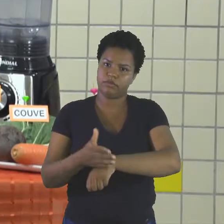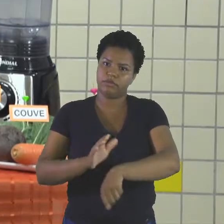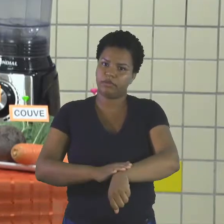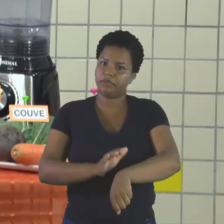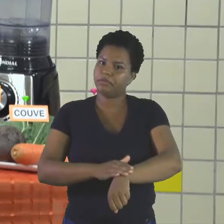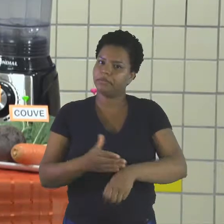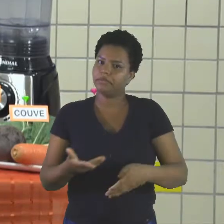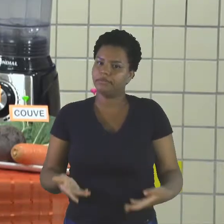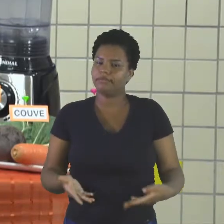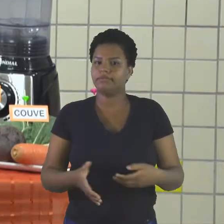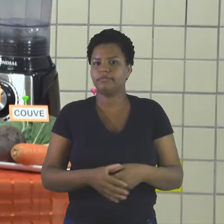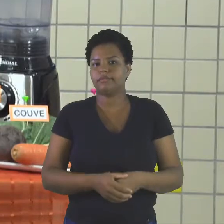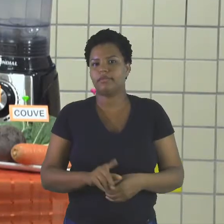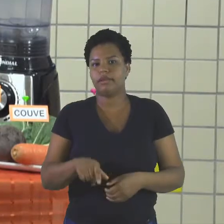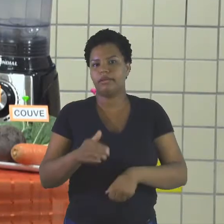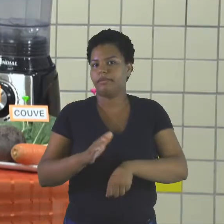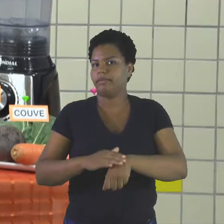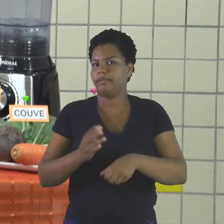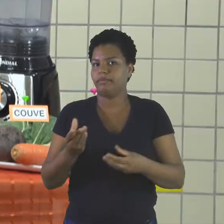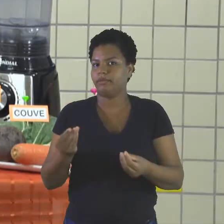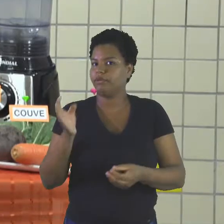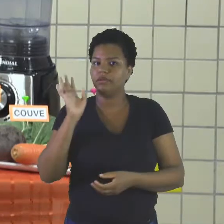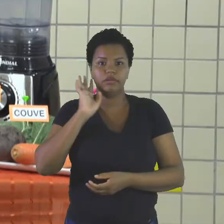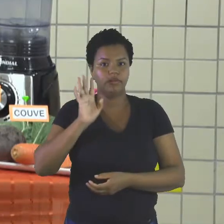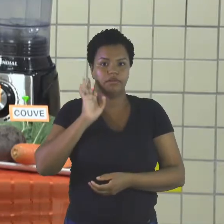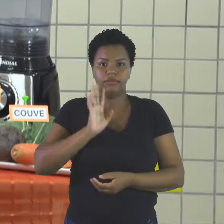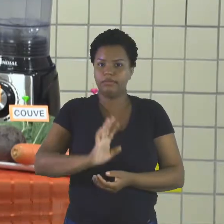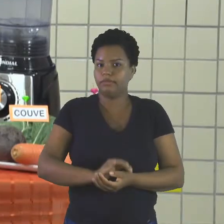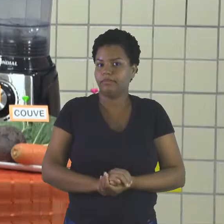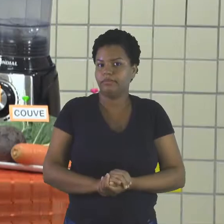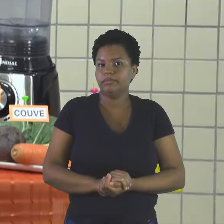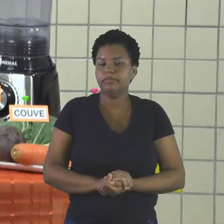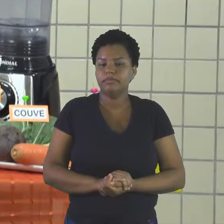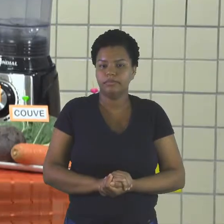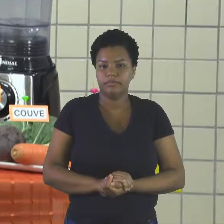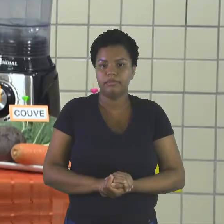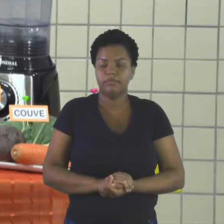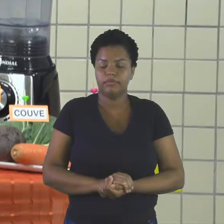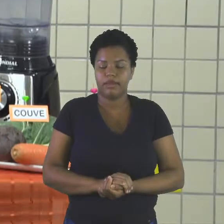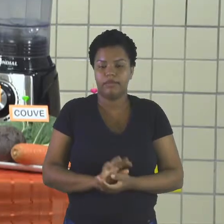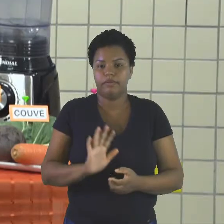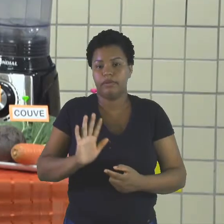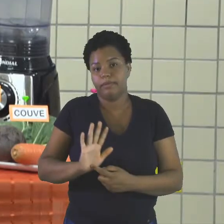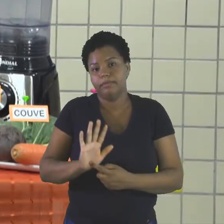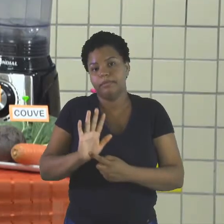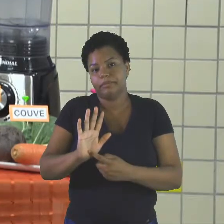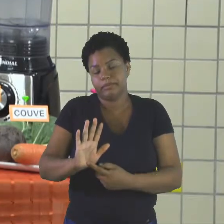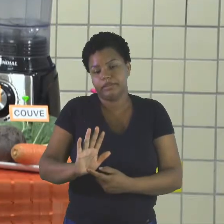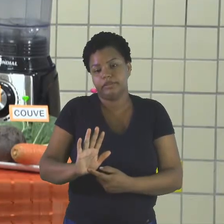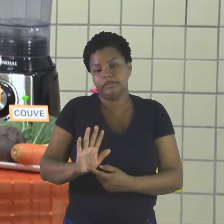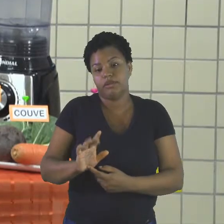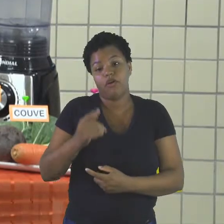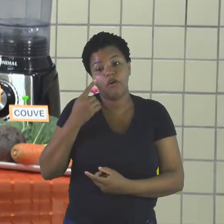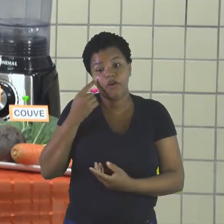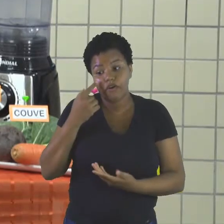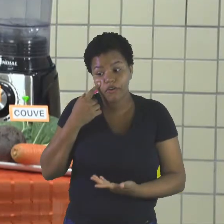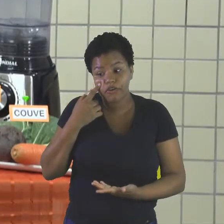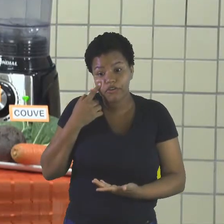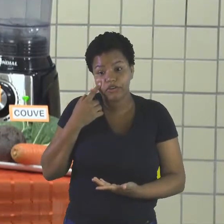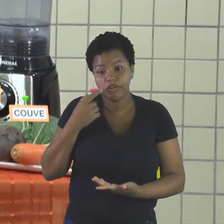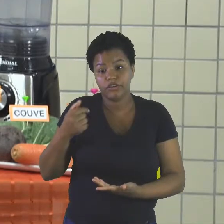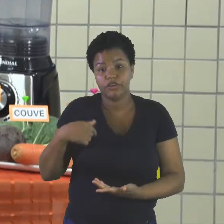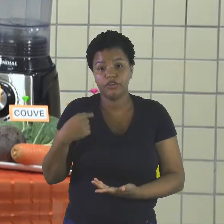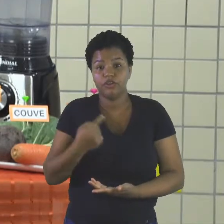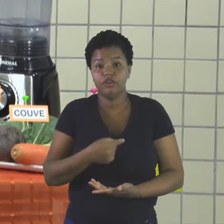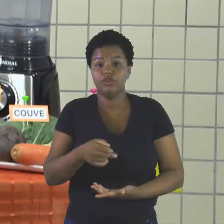desse momento um momento bem legal E aí você vai apresentar para ele olha só o que que